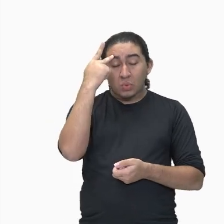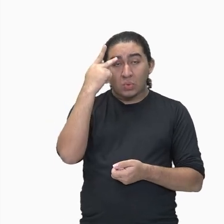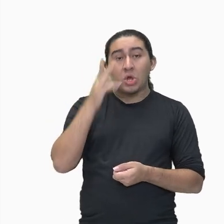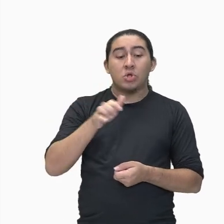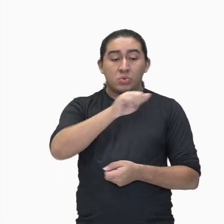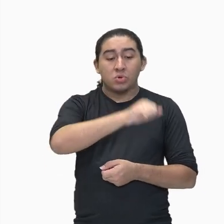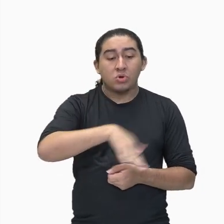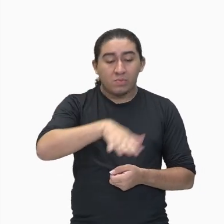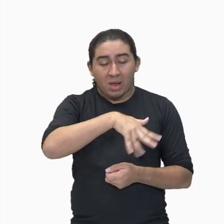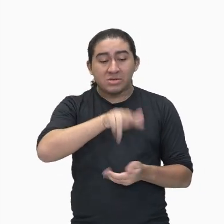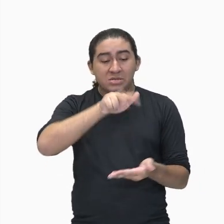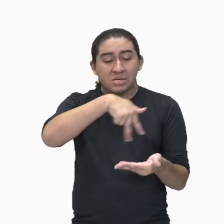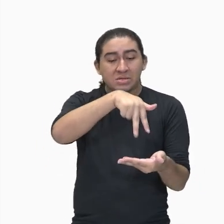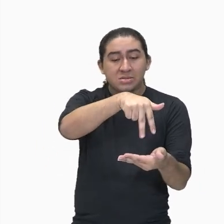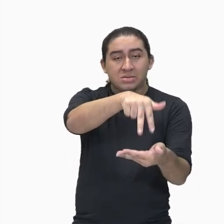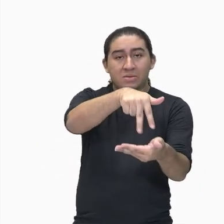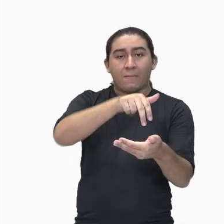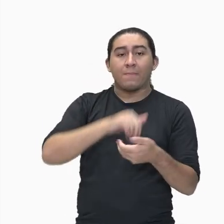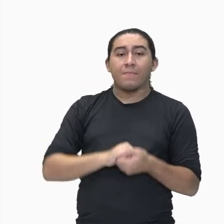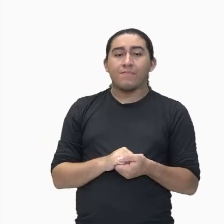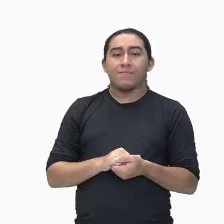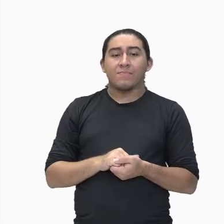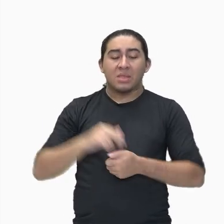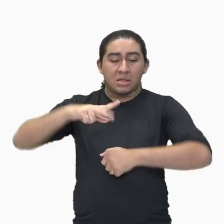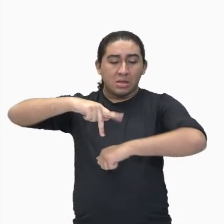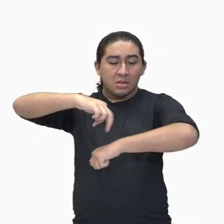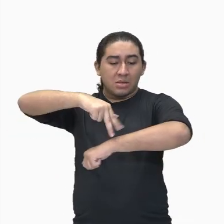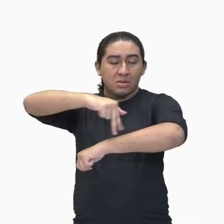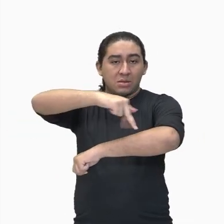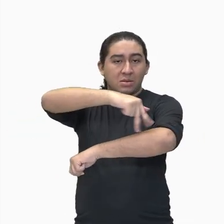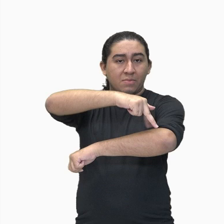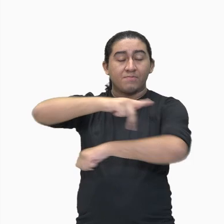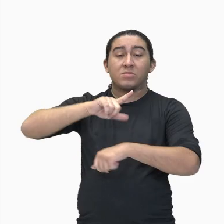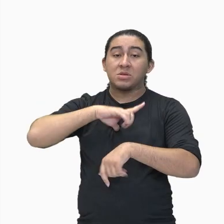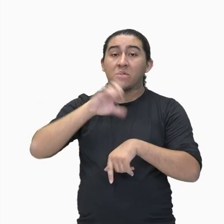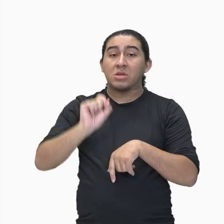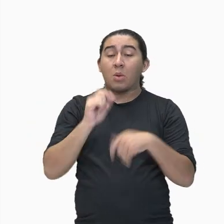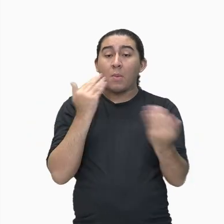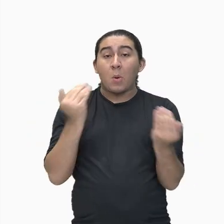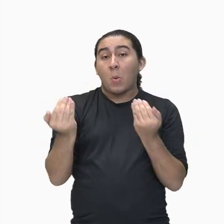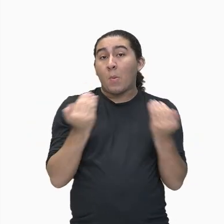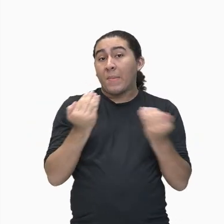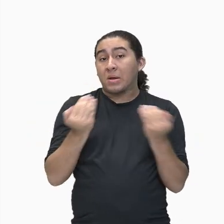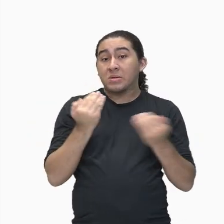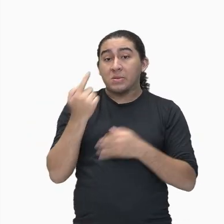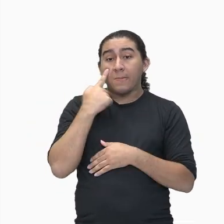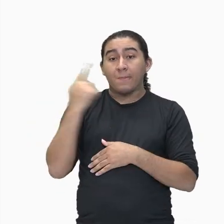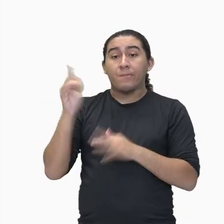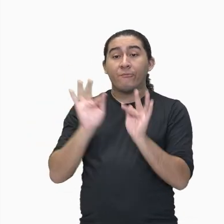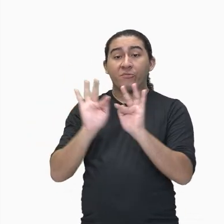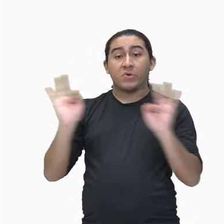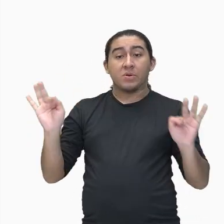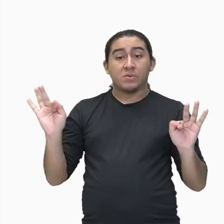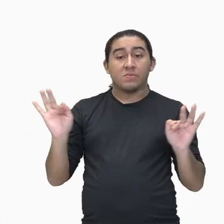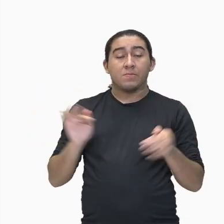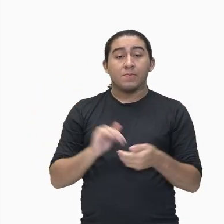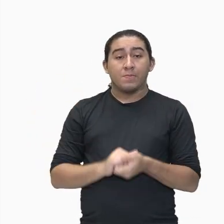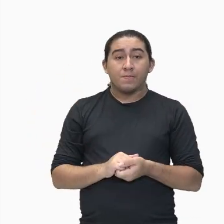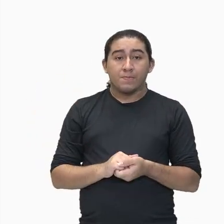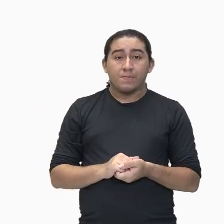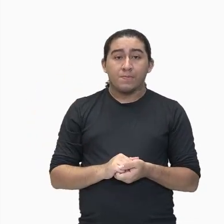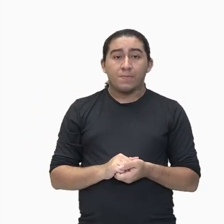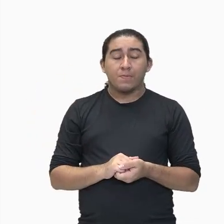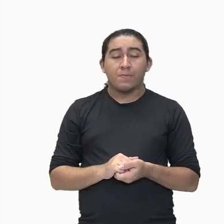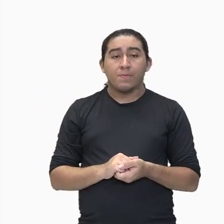há uma comparação de igualdade. Eu estava, né? Aí pelo verbo eu sei quem